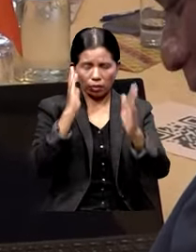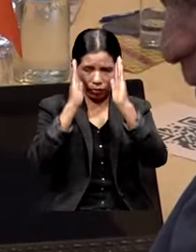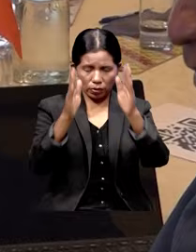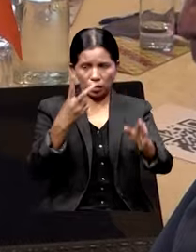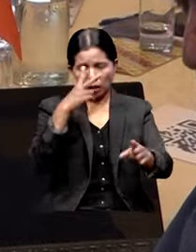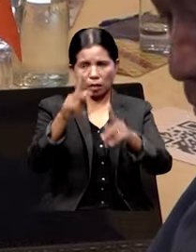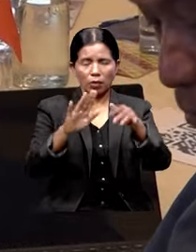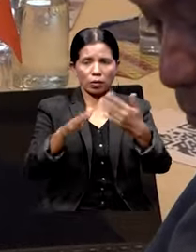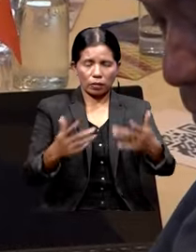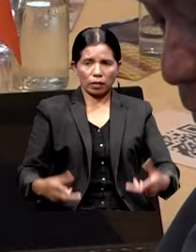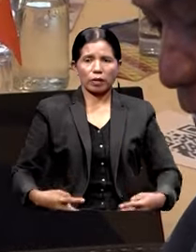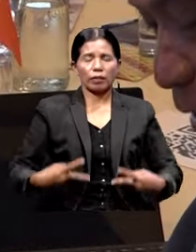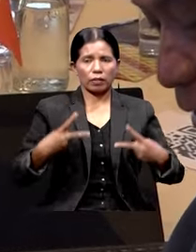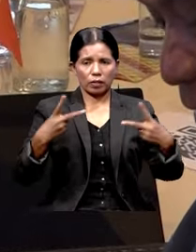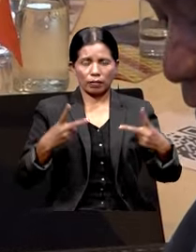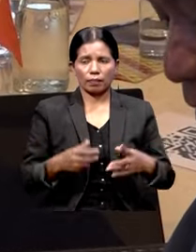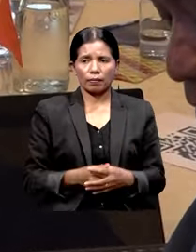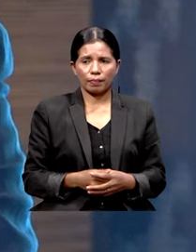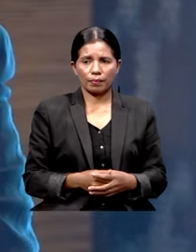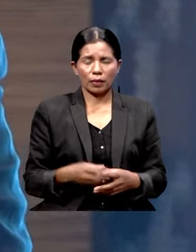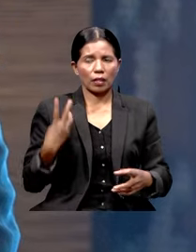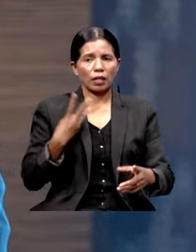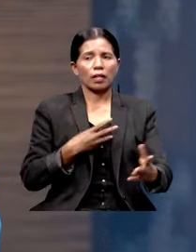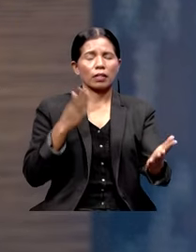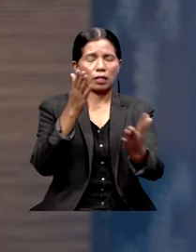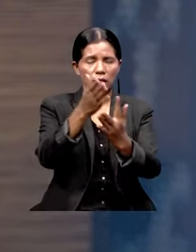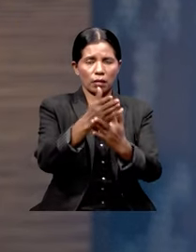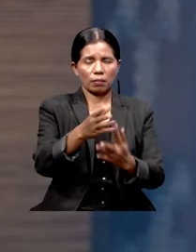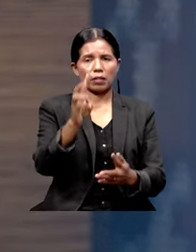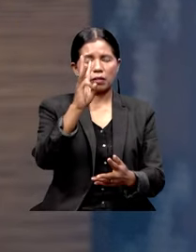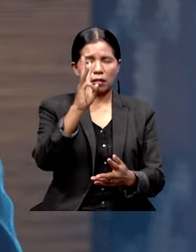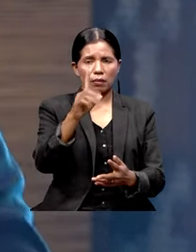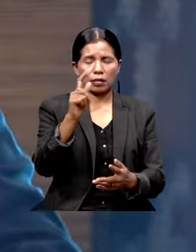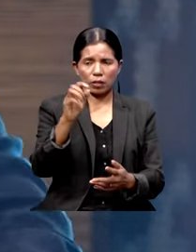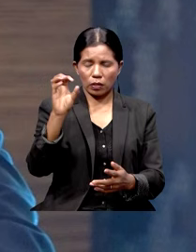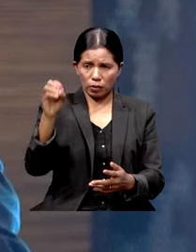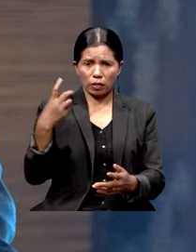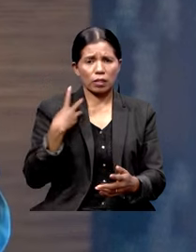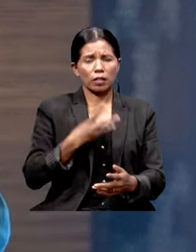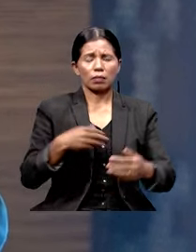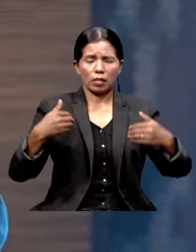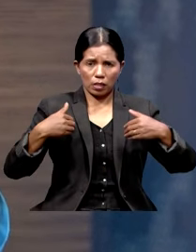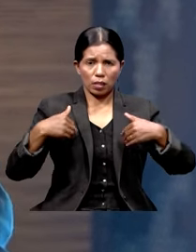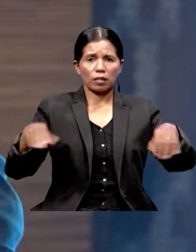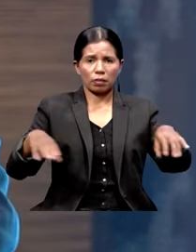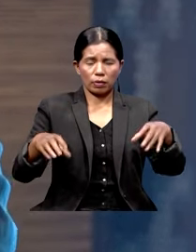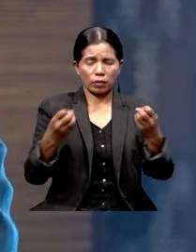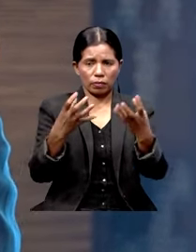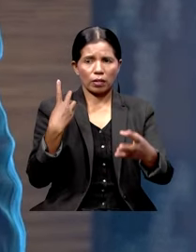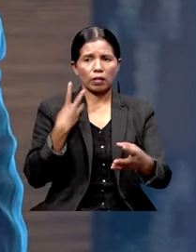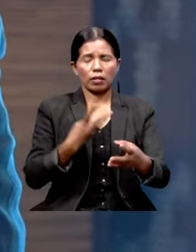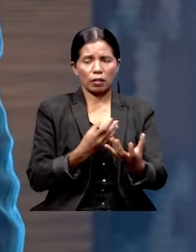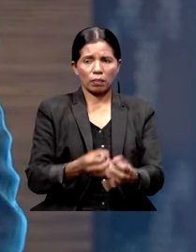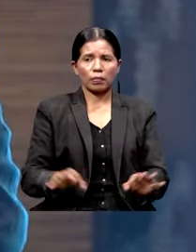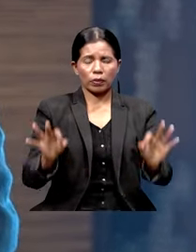ne vida. Depois de ita a dere tia ba WTO, itamos de serviço lugo que ida ne bem mais